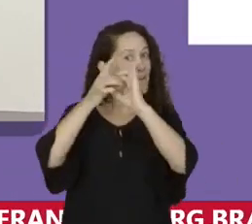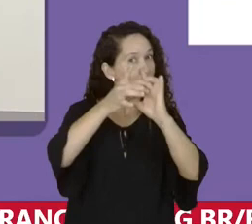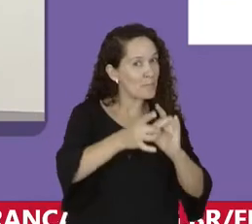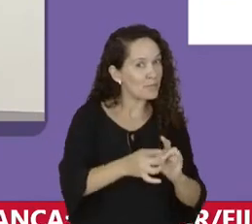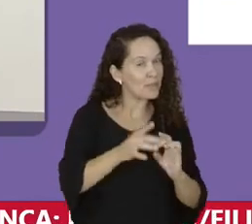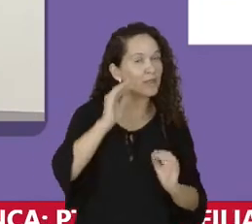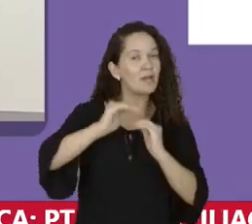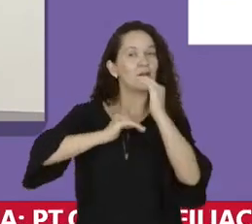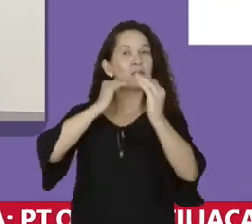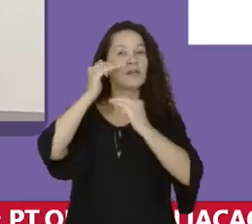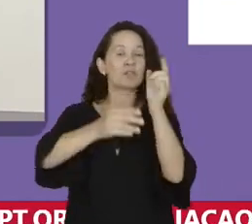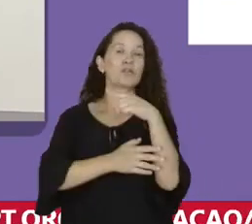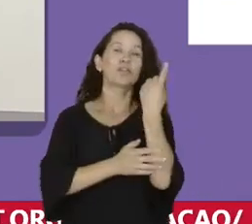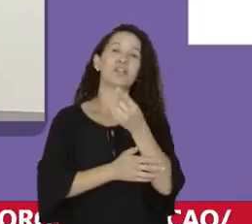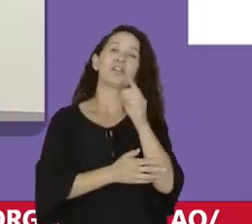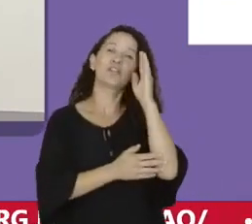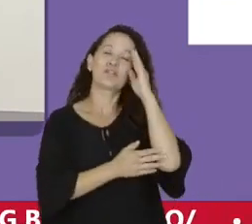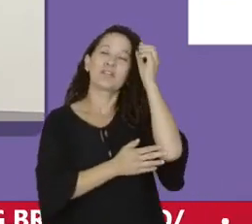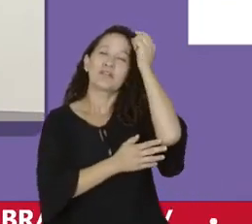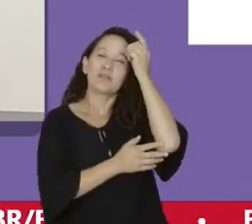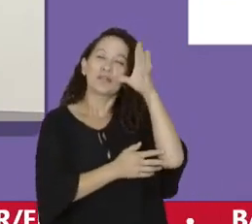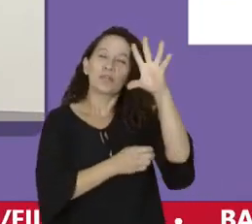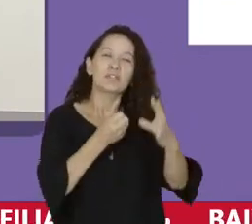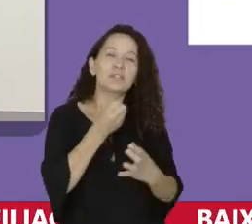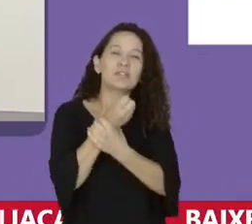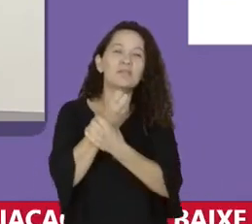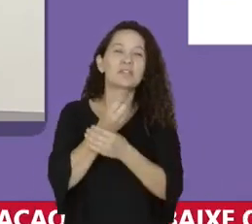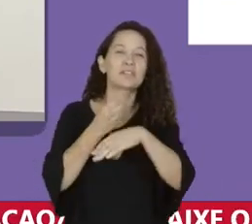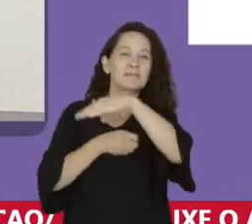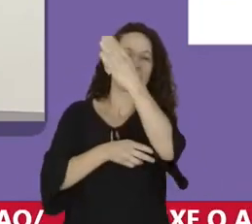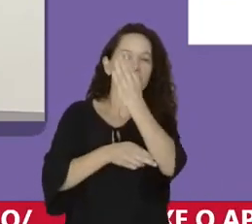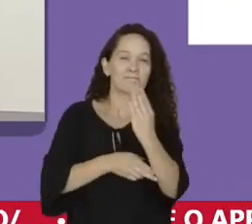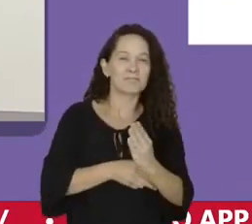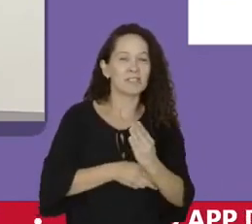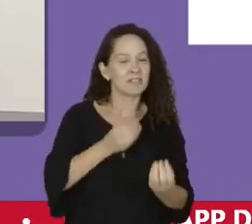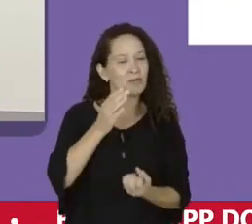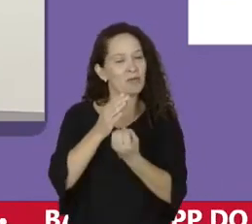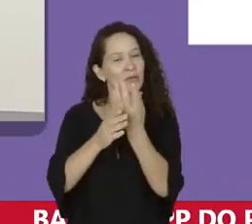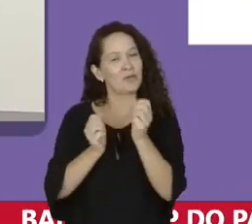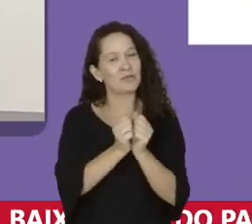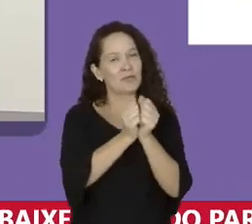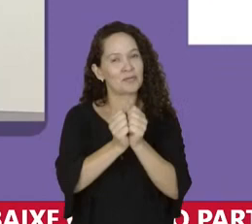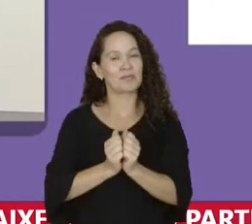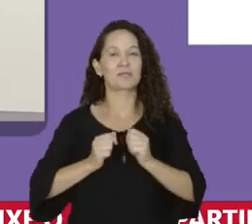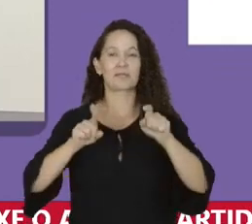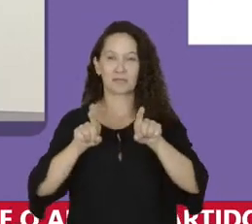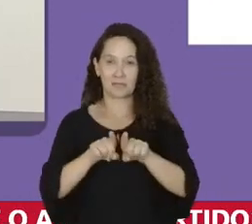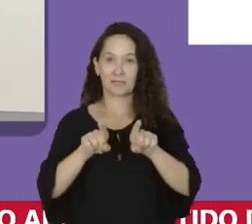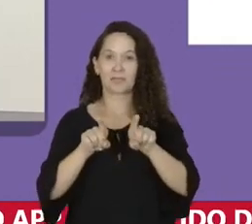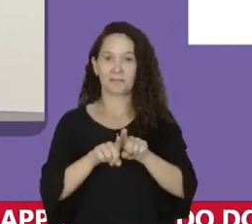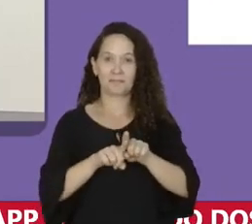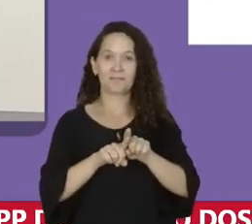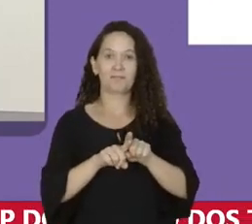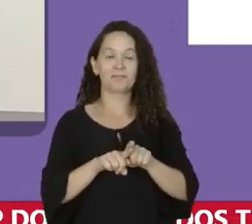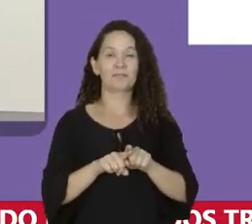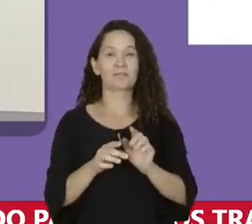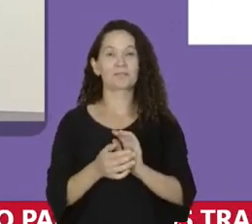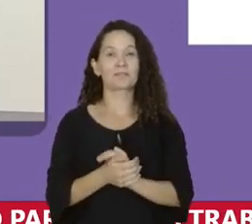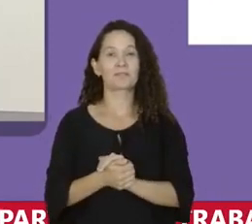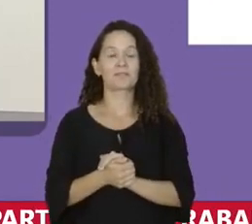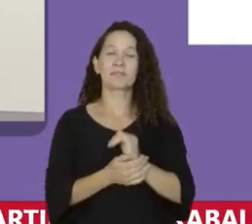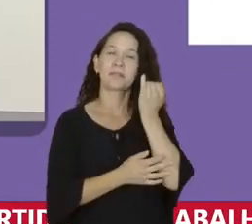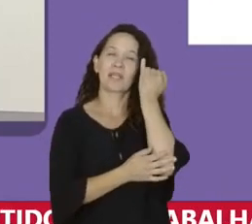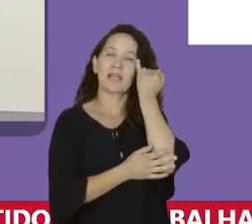contexto desenvolveu-se o que a gente chamou de doutrina de segurança nacional, que o Brasil desenvolveu também. E